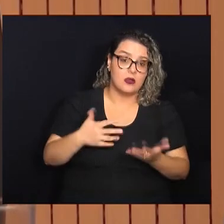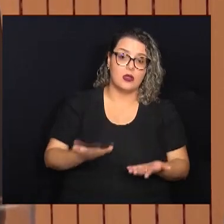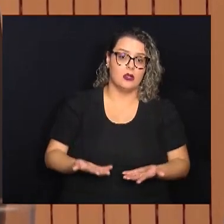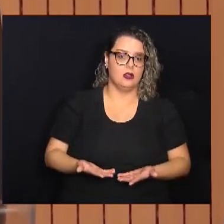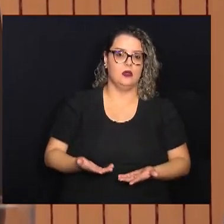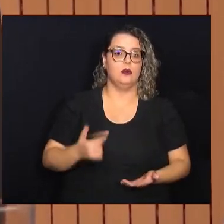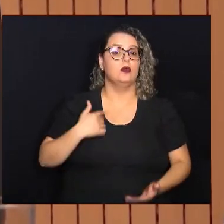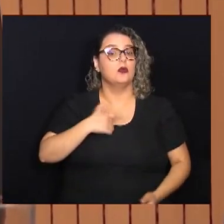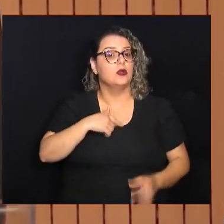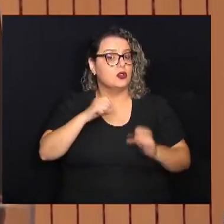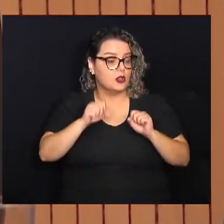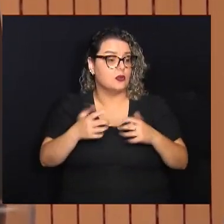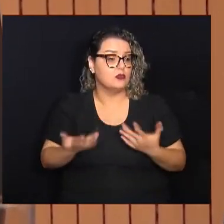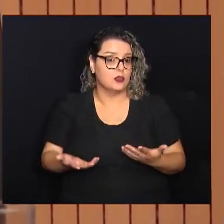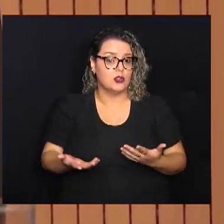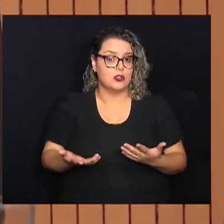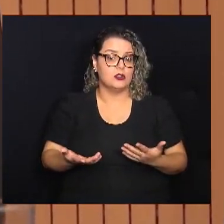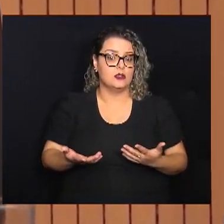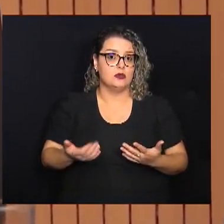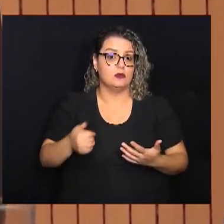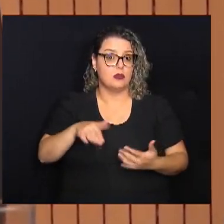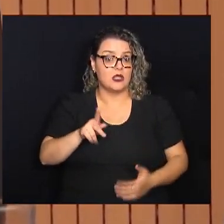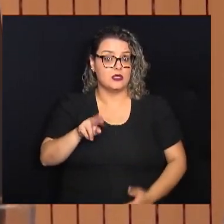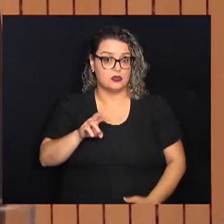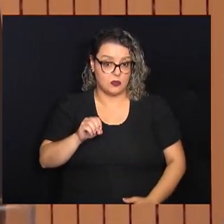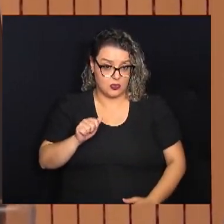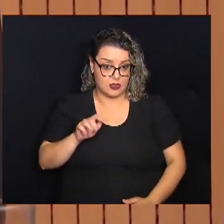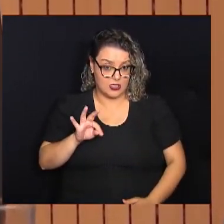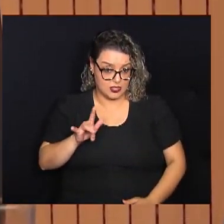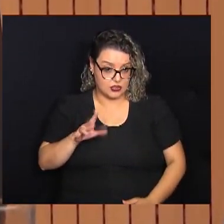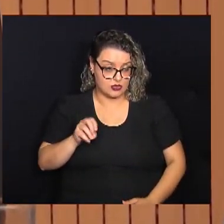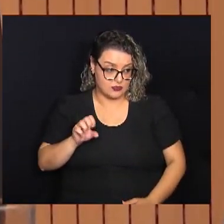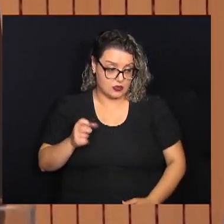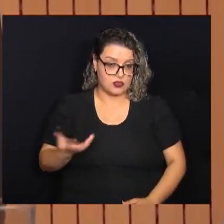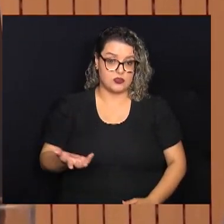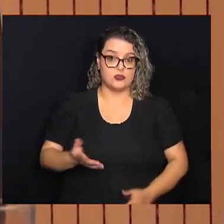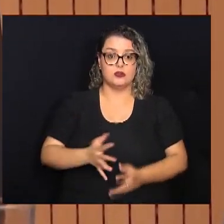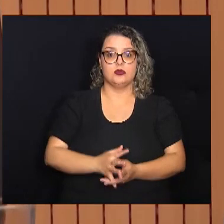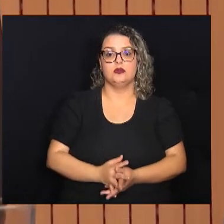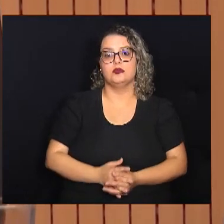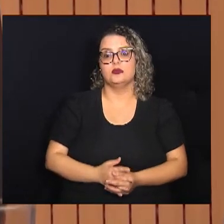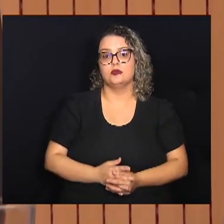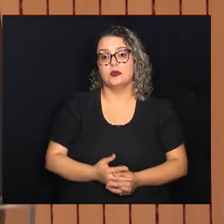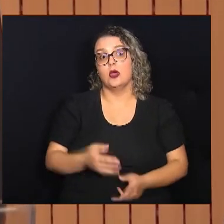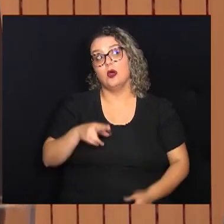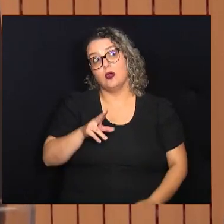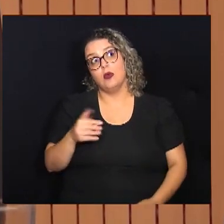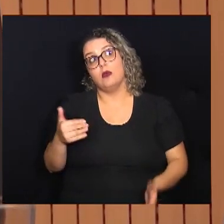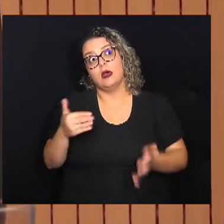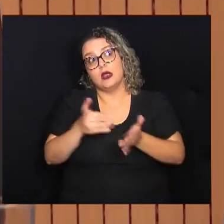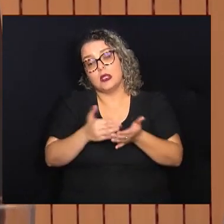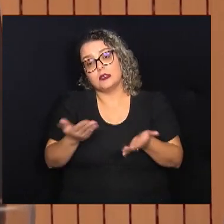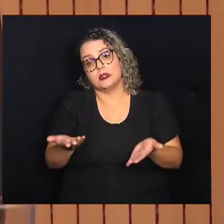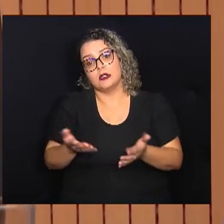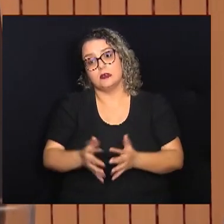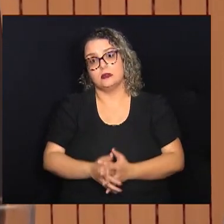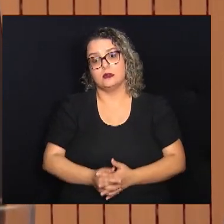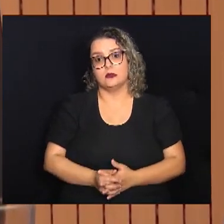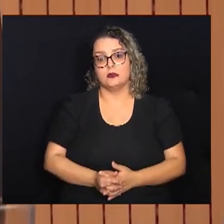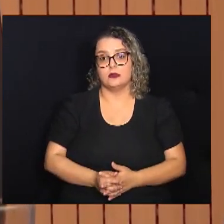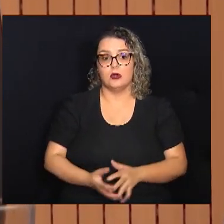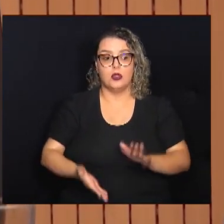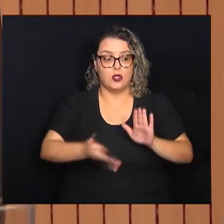forneceu uma série de argumentos e documentação sobre o que a gente acha que tem que ser melhor estudado